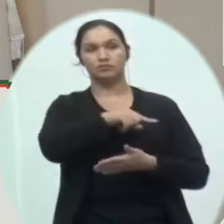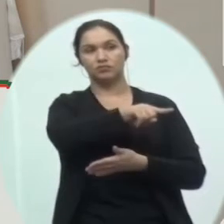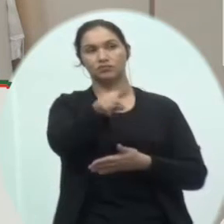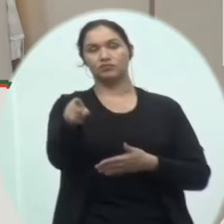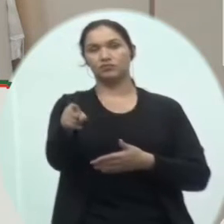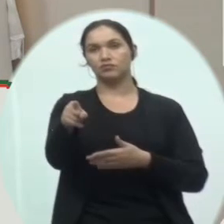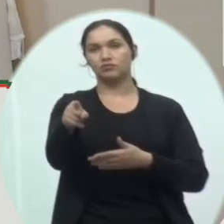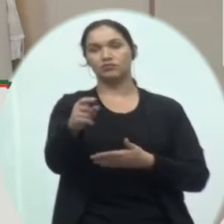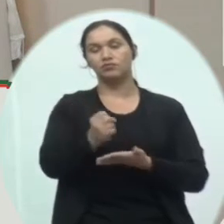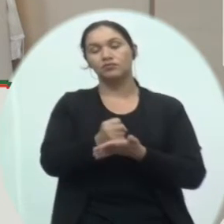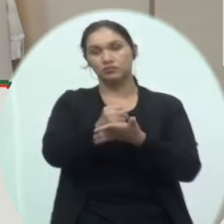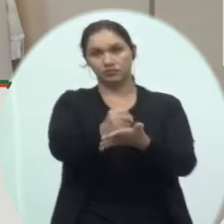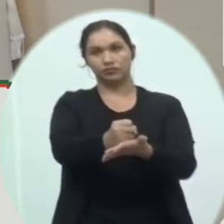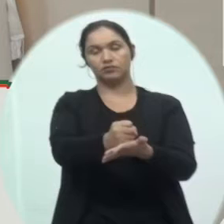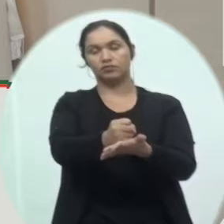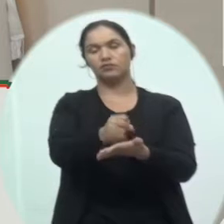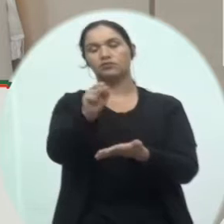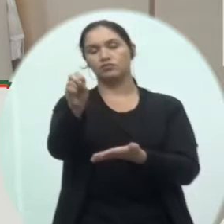de todos os vereadores